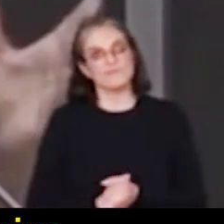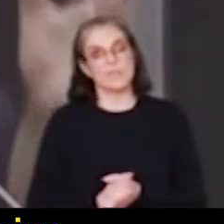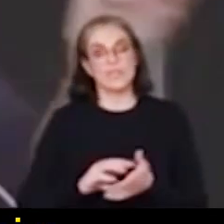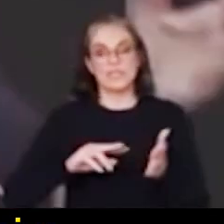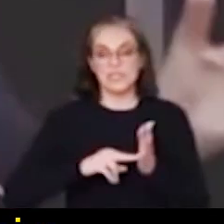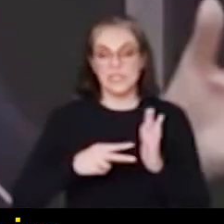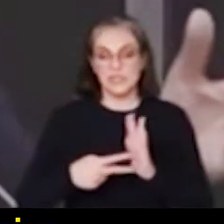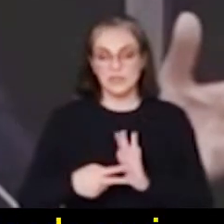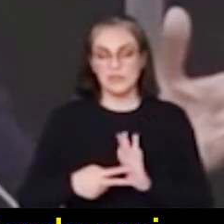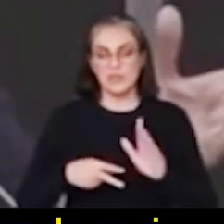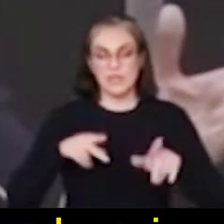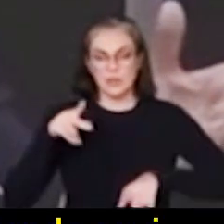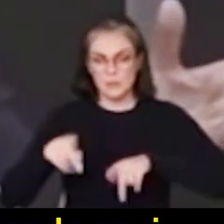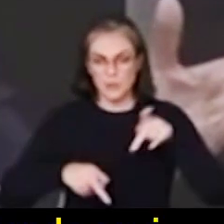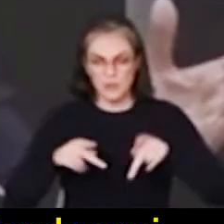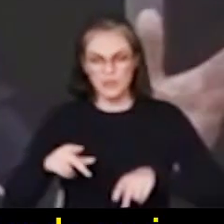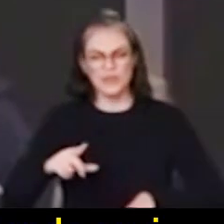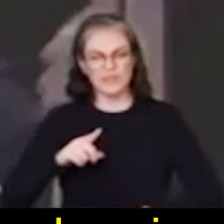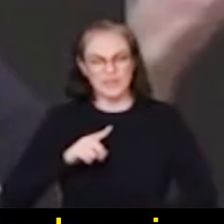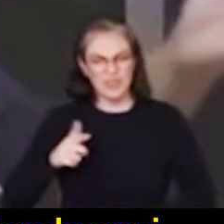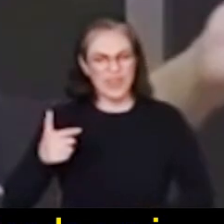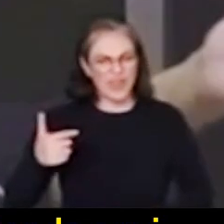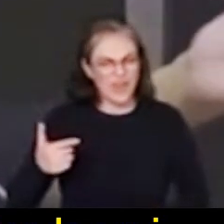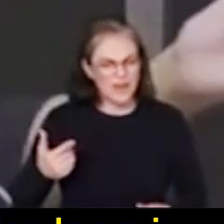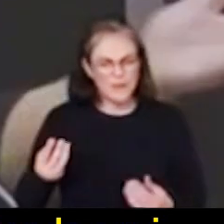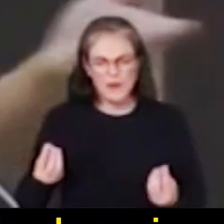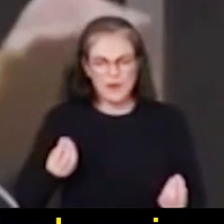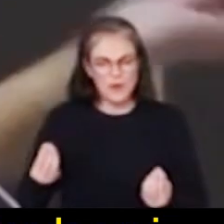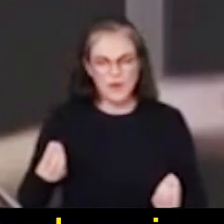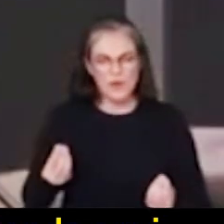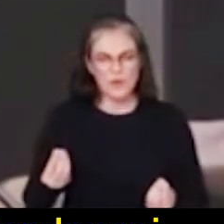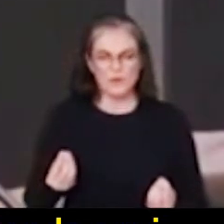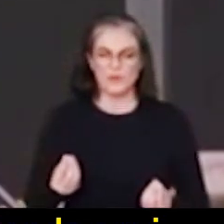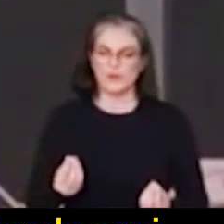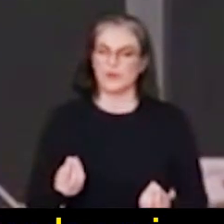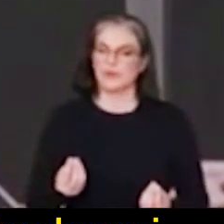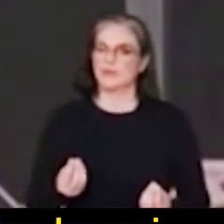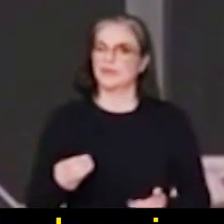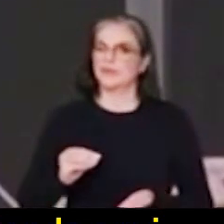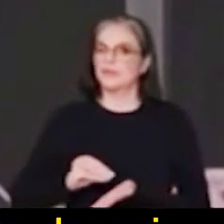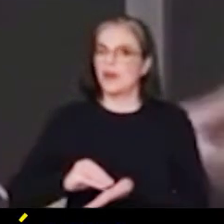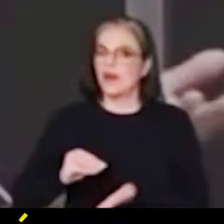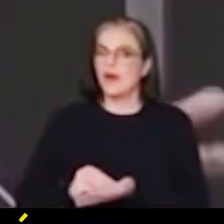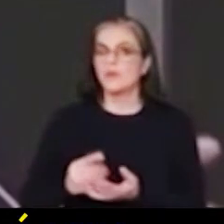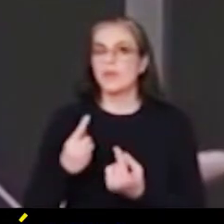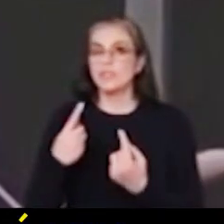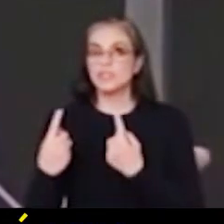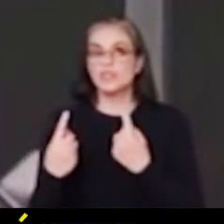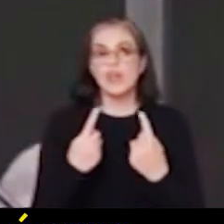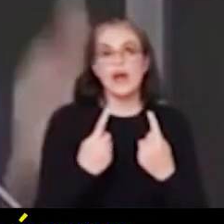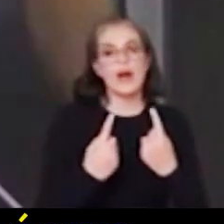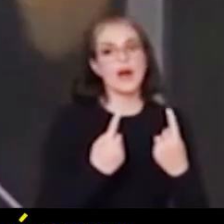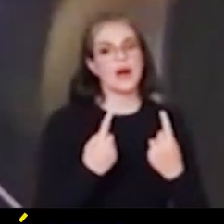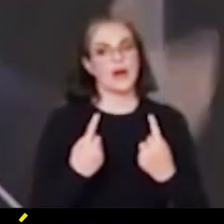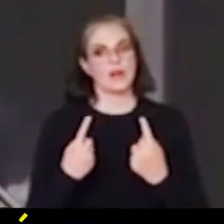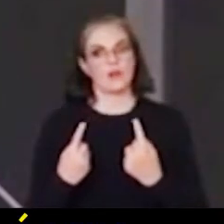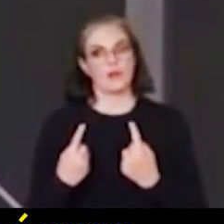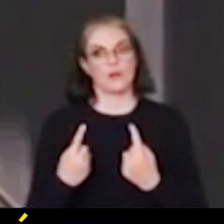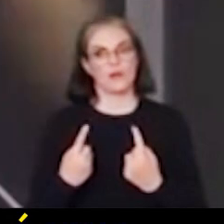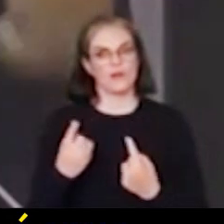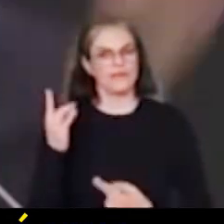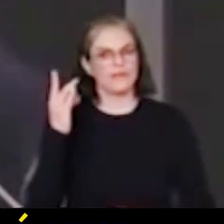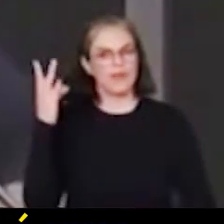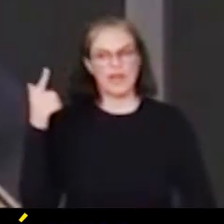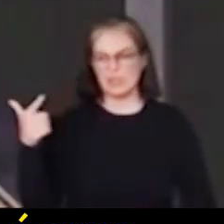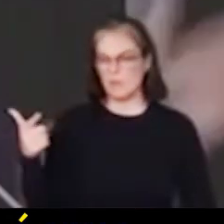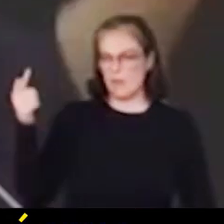armar, armar inclusive contra a possibilidade de diálogo, é o que nós estamos escutando aqui. Qualquer coisa é bala, é